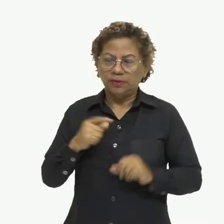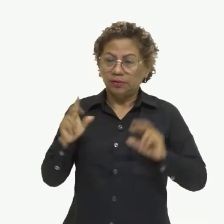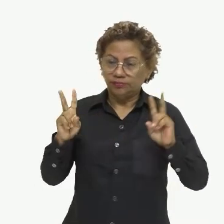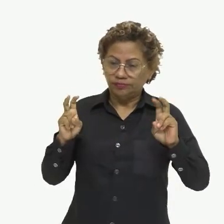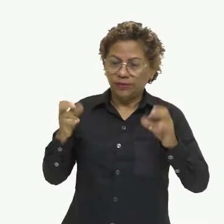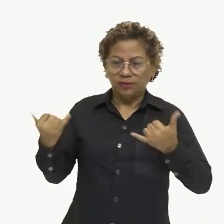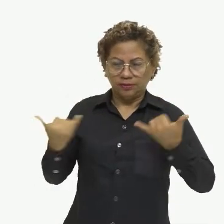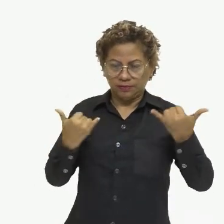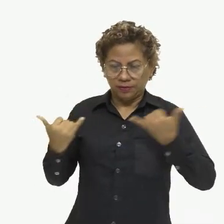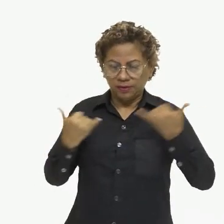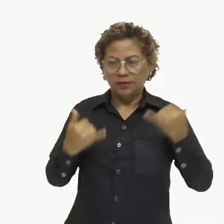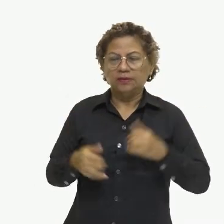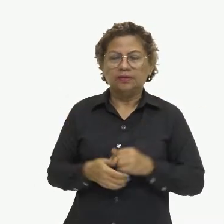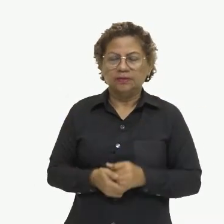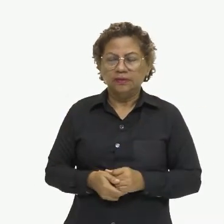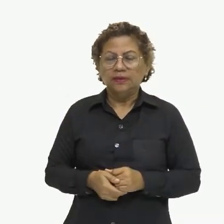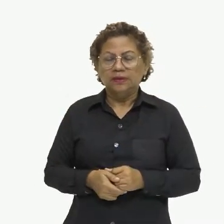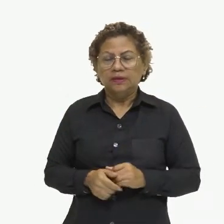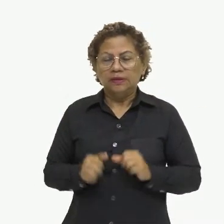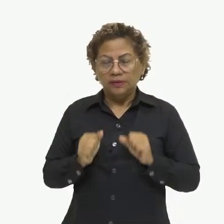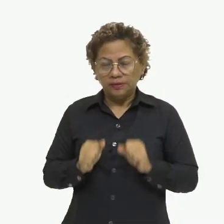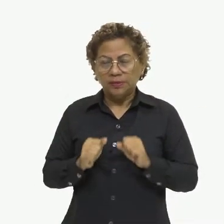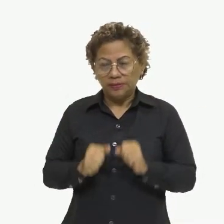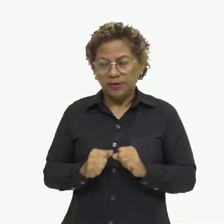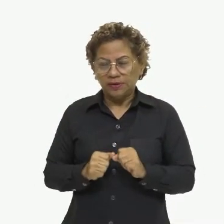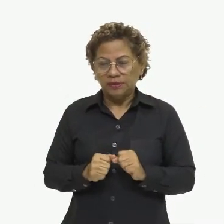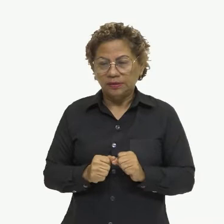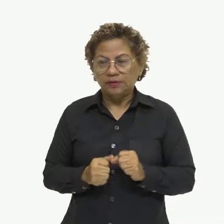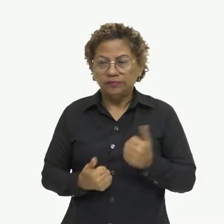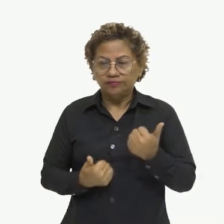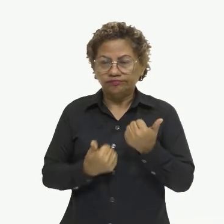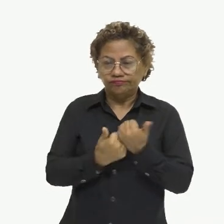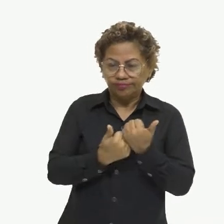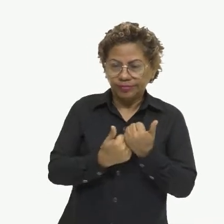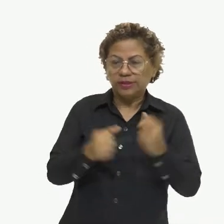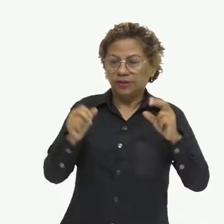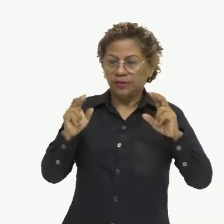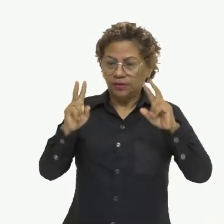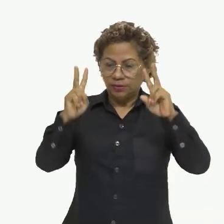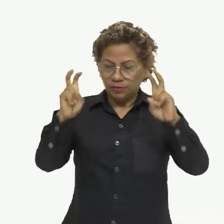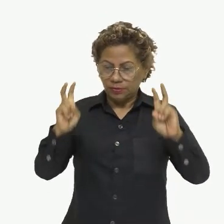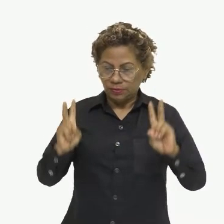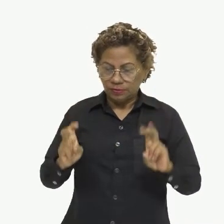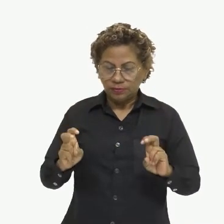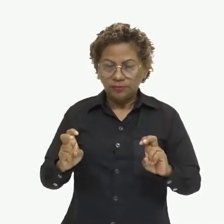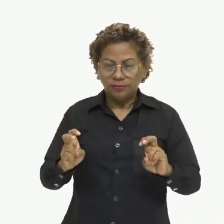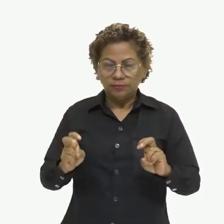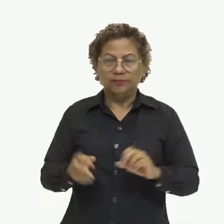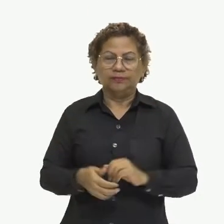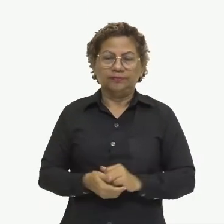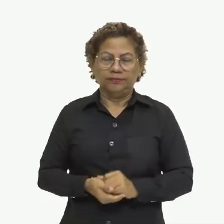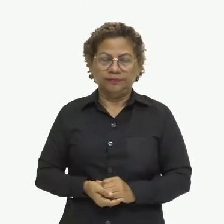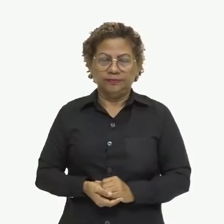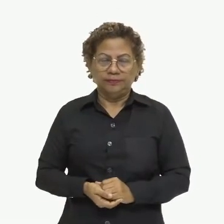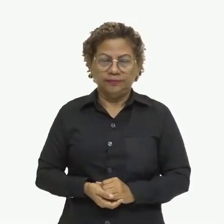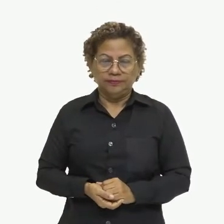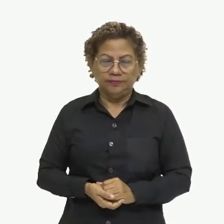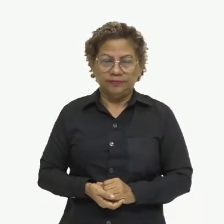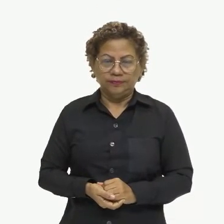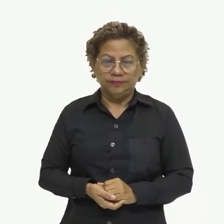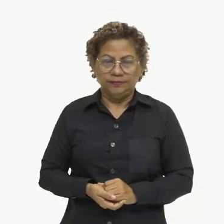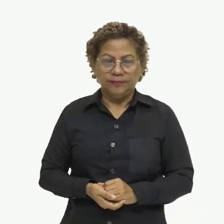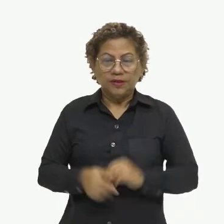ele pode trazer também um subtítulo. Nesse caso aqui, ele não está trazendo subtítulo, né, ele já segue para o